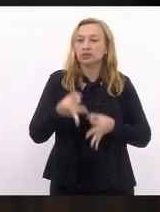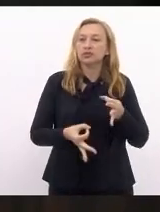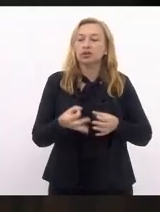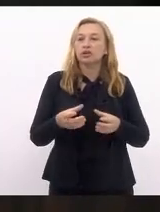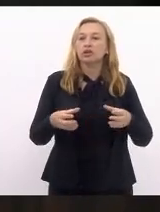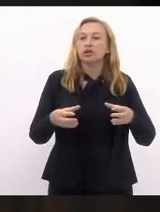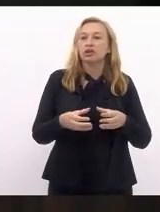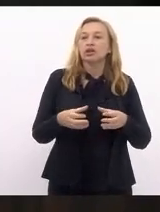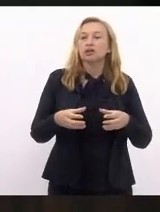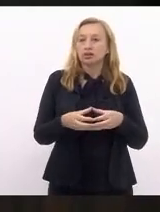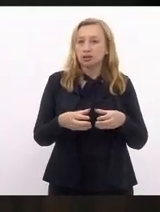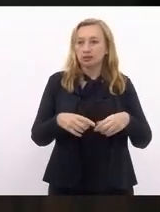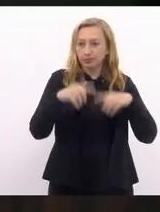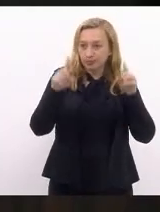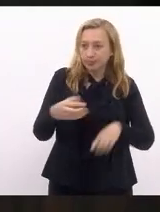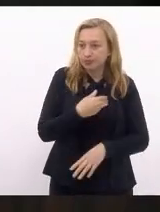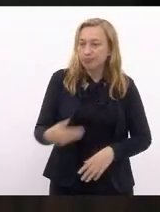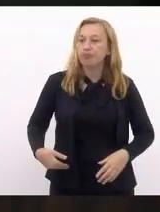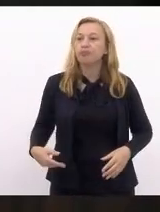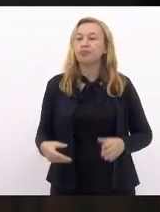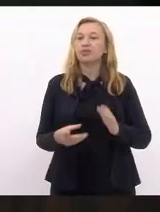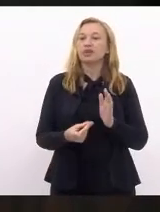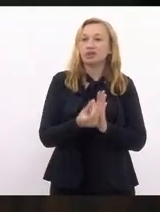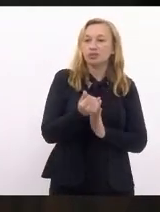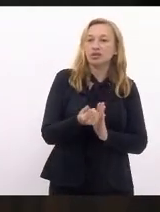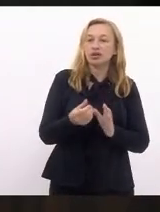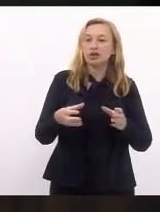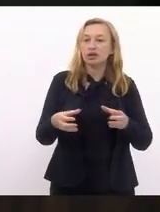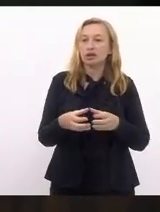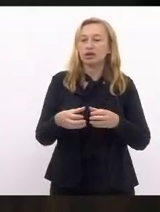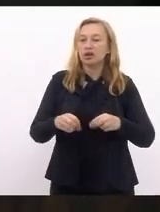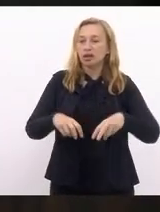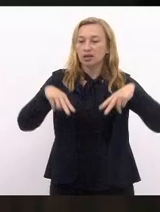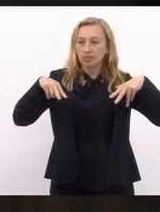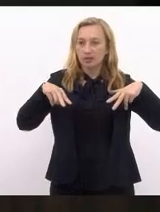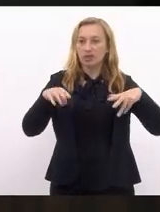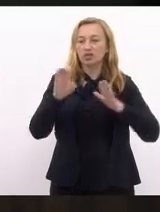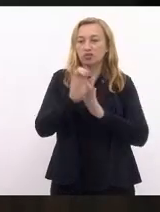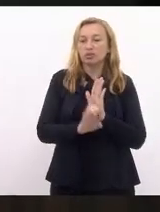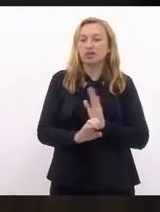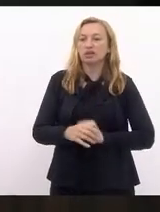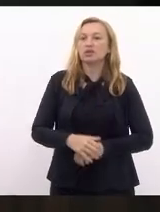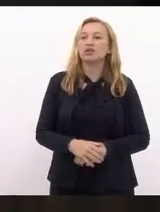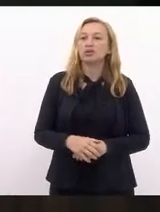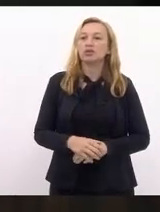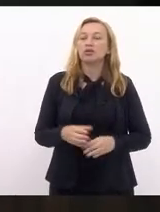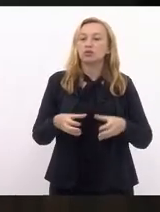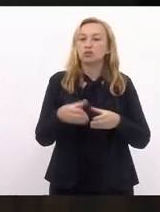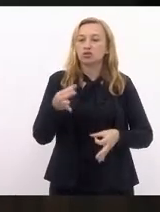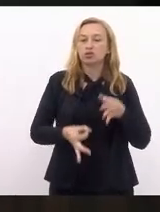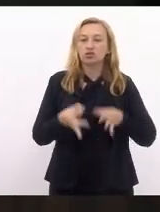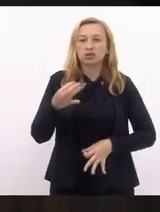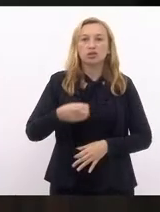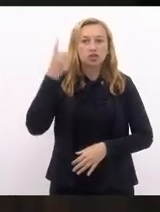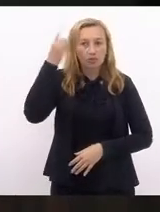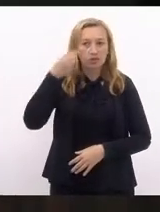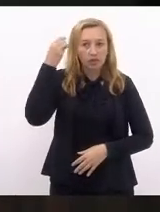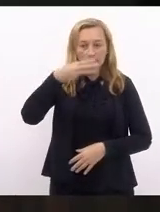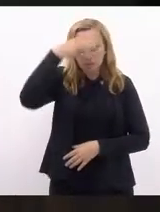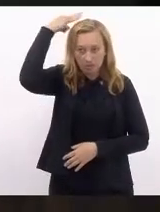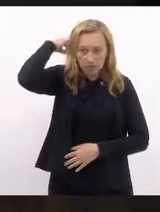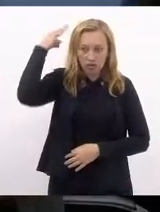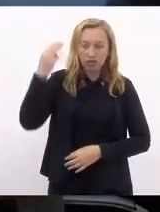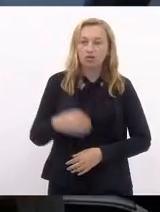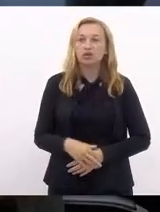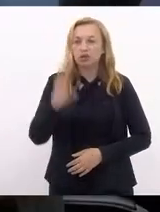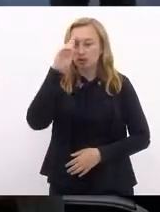são os tipos de servidores públicos e de orçamento as emendas de plenário para emitir parecer pela conversão de correção utilizado macio plástico